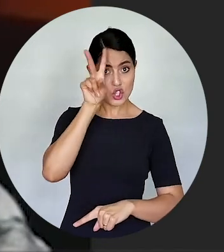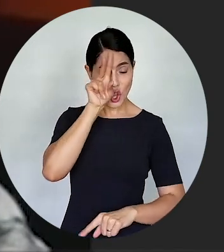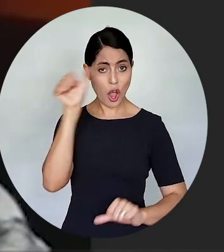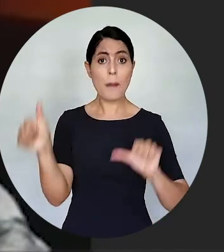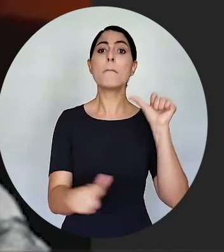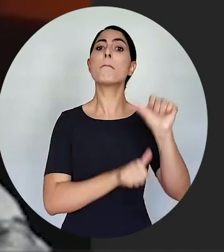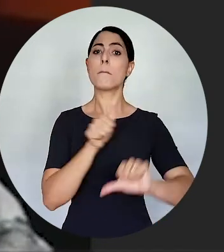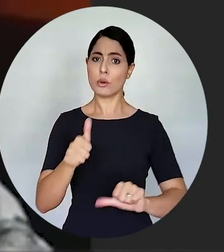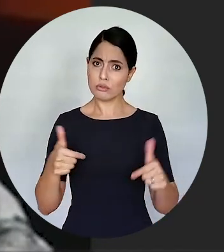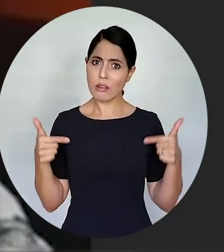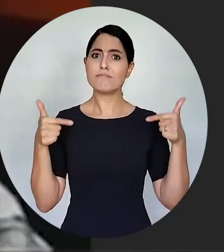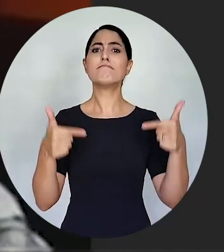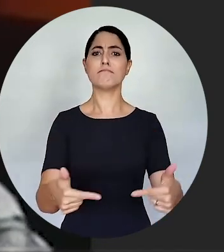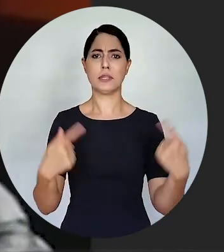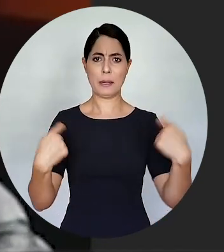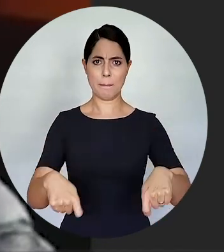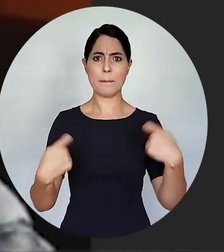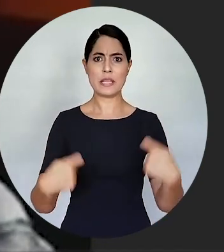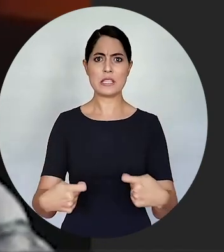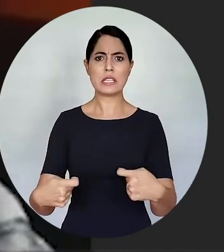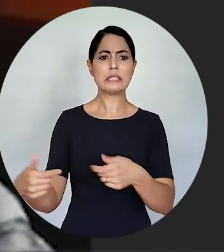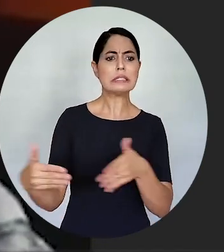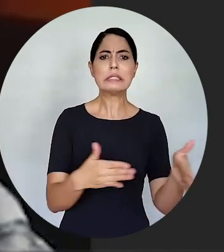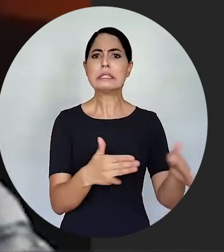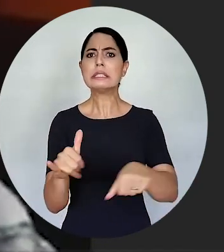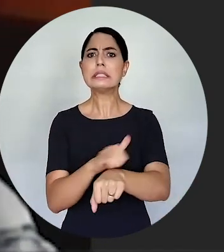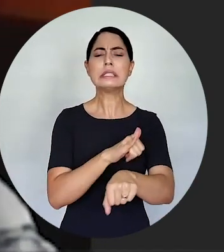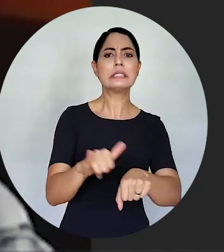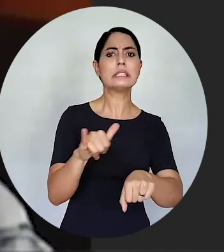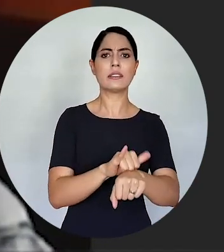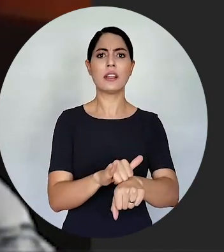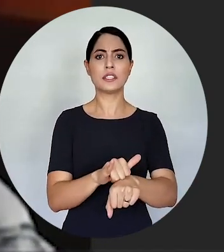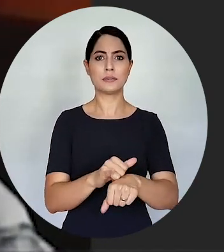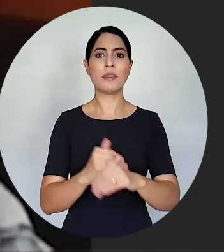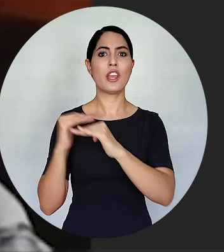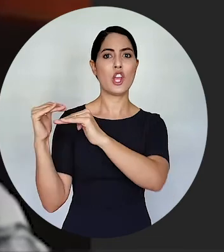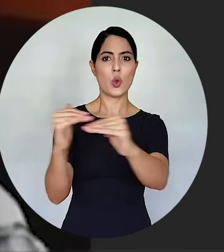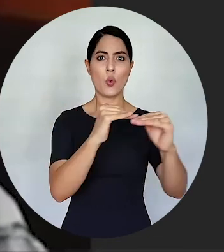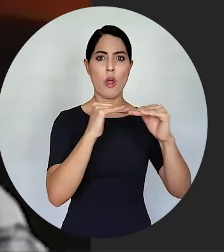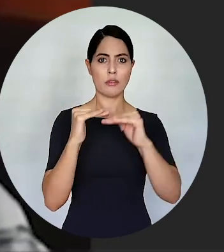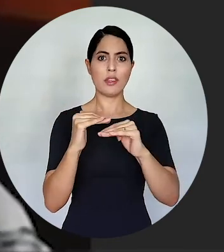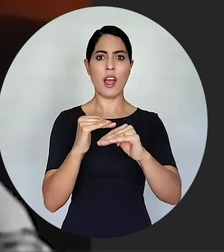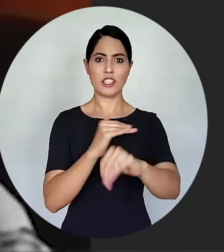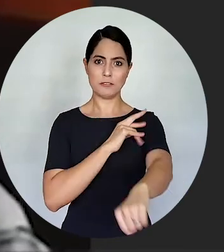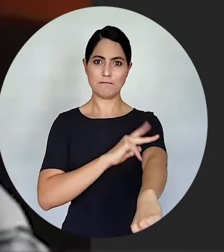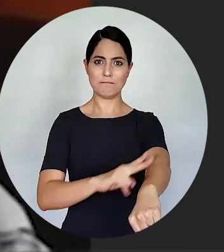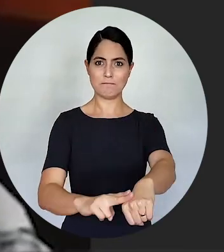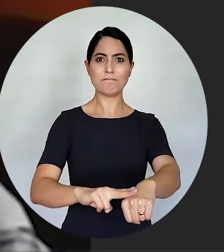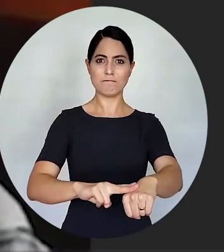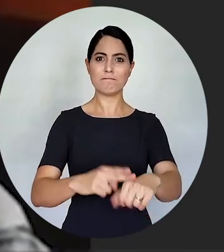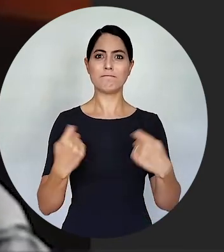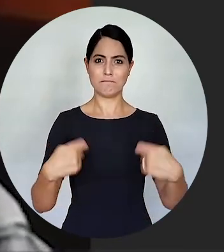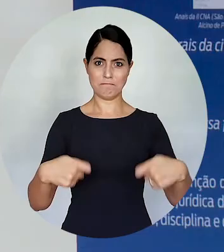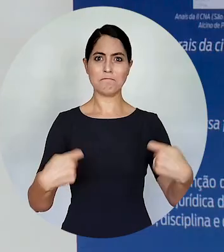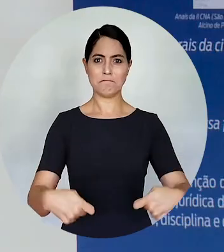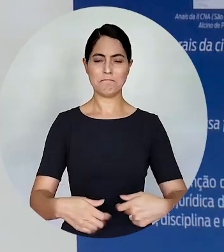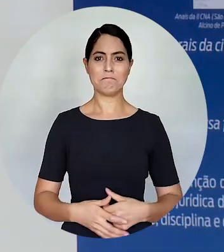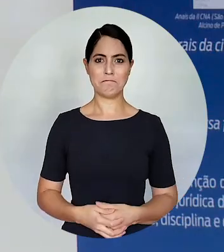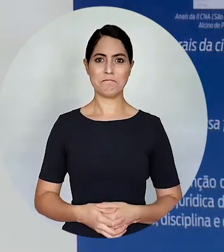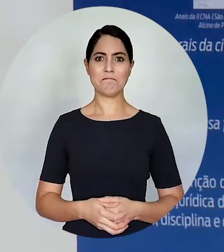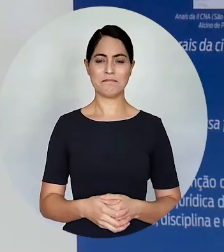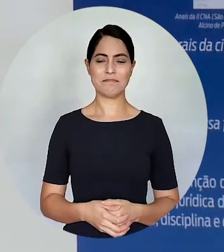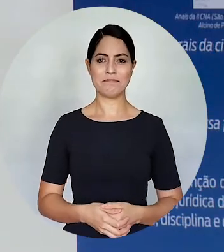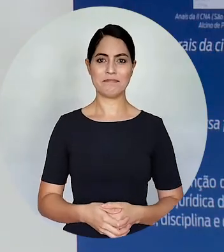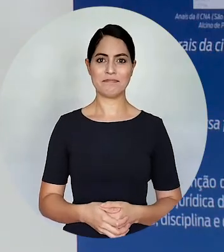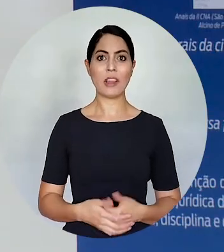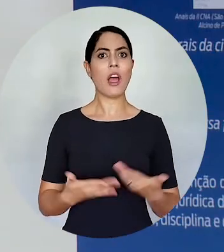essa história e traçarmos uma nova caminhada. Equidade racial já. Hoje